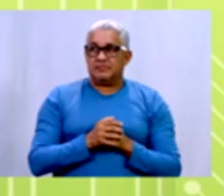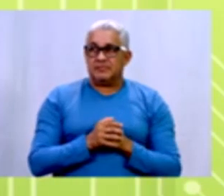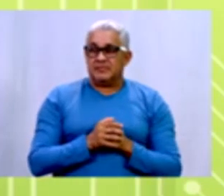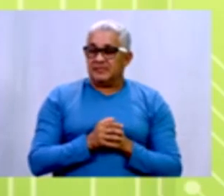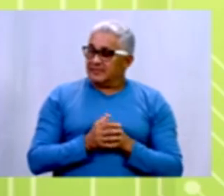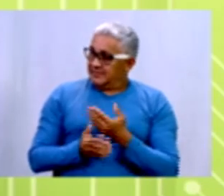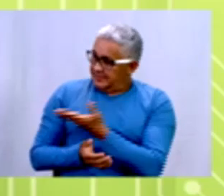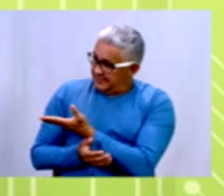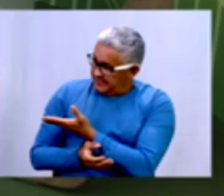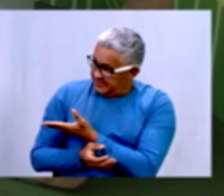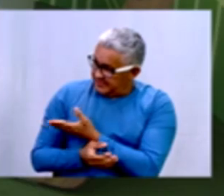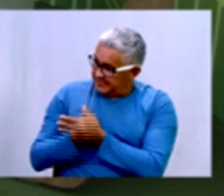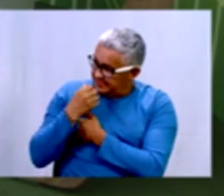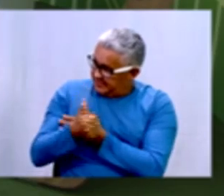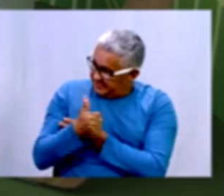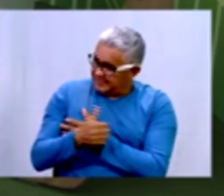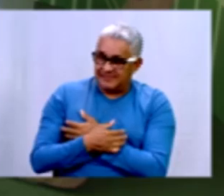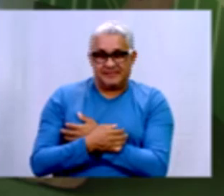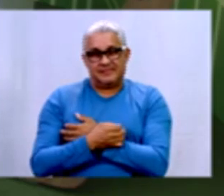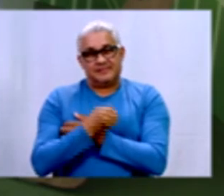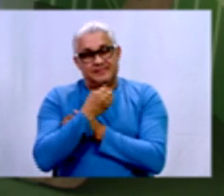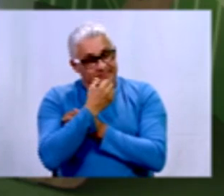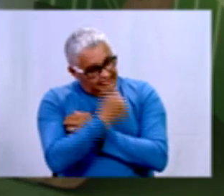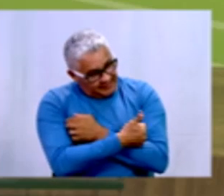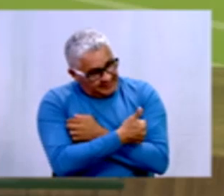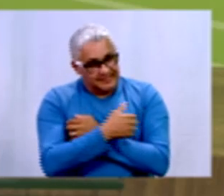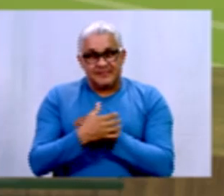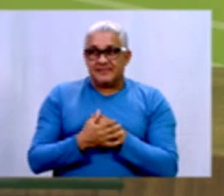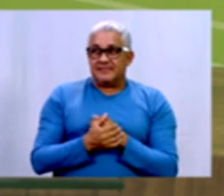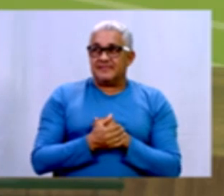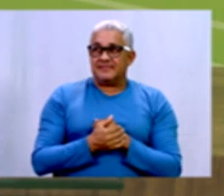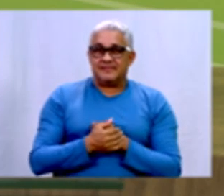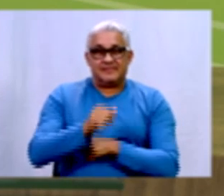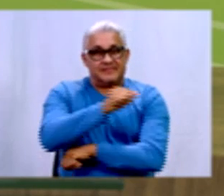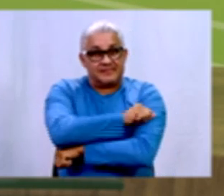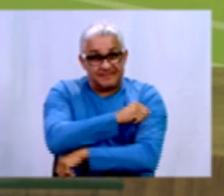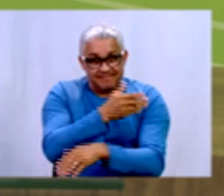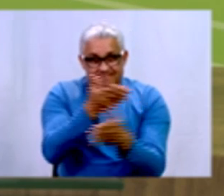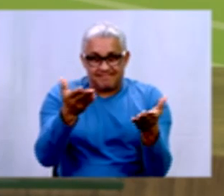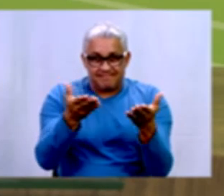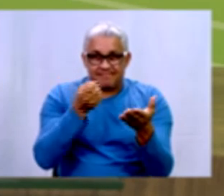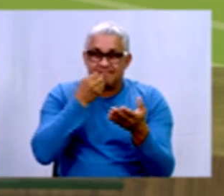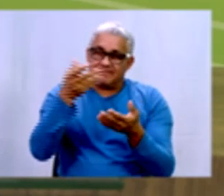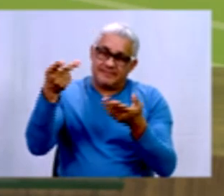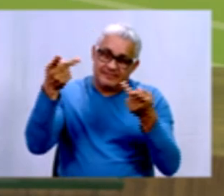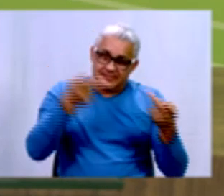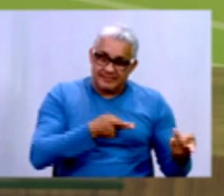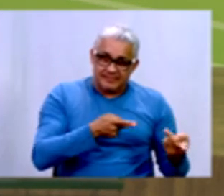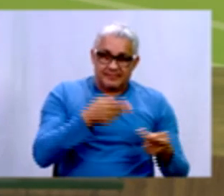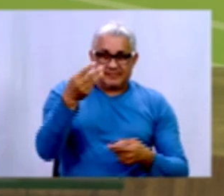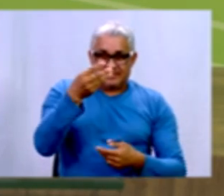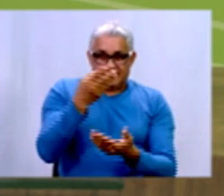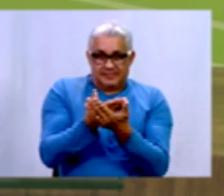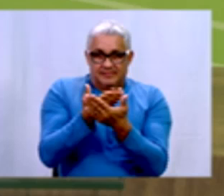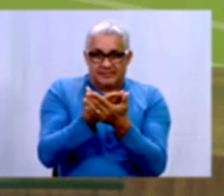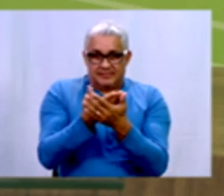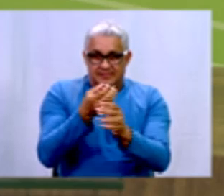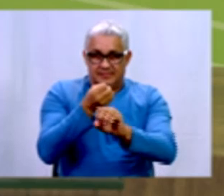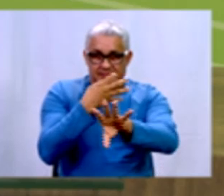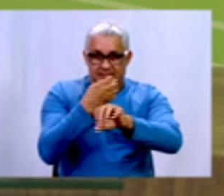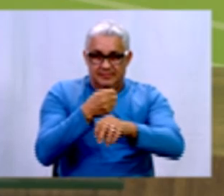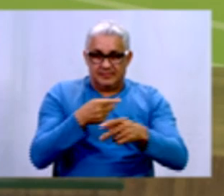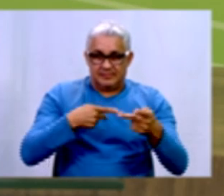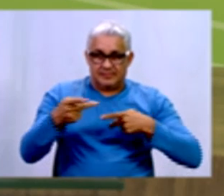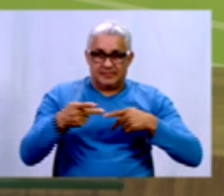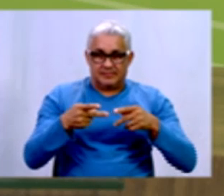professora, tudo bem? Olá, tudo bem, professor? Olá, alunos. Sejam bem-vindos à nossa terceira aula de projeto